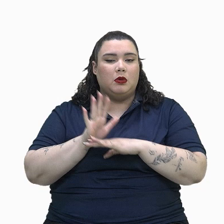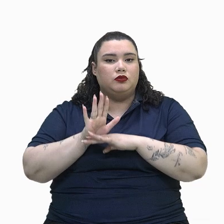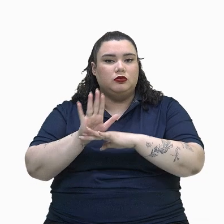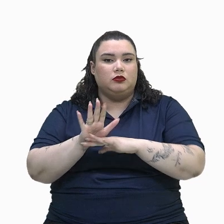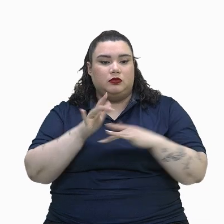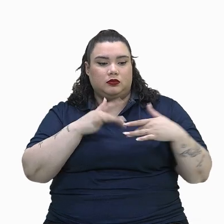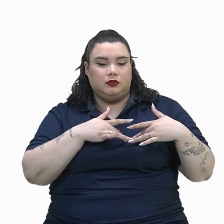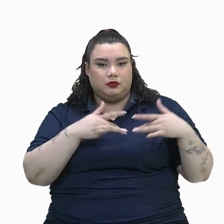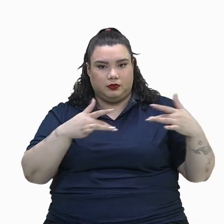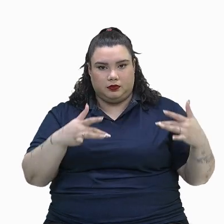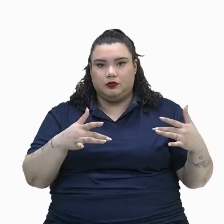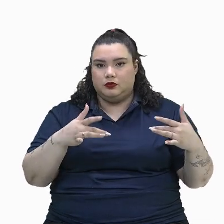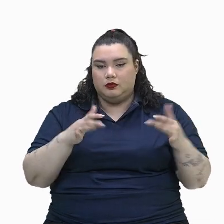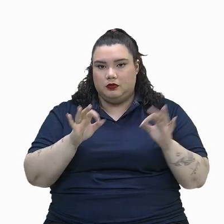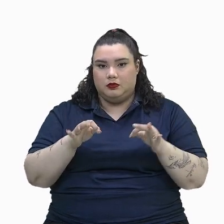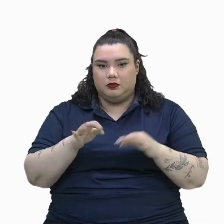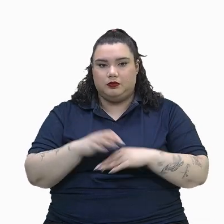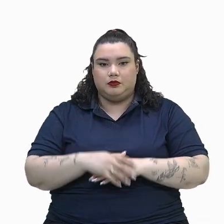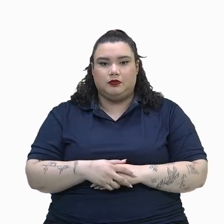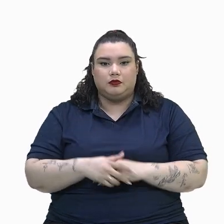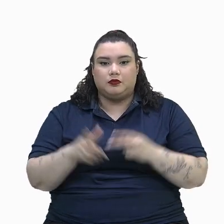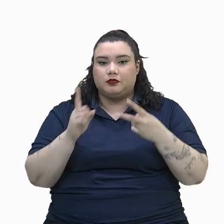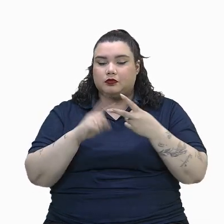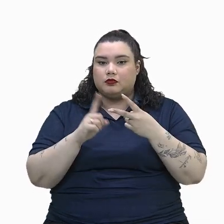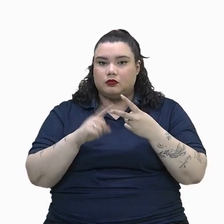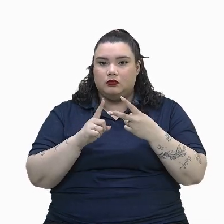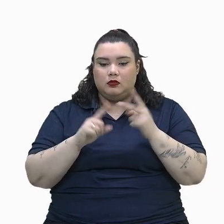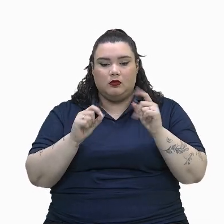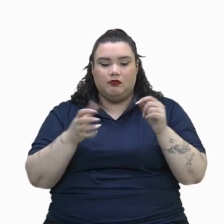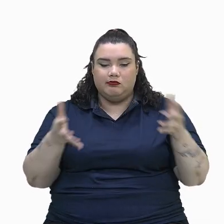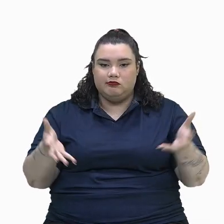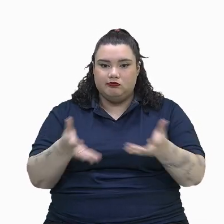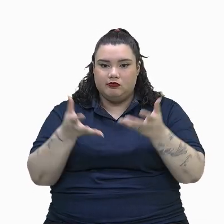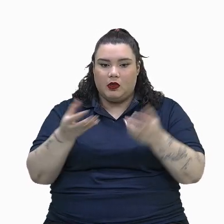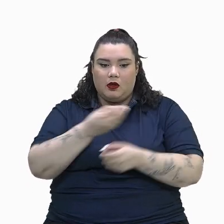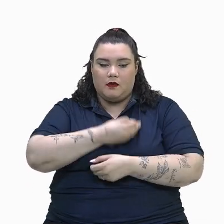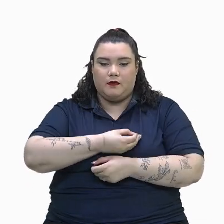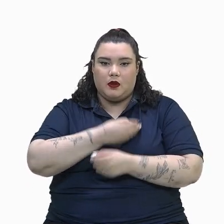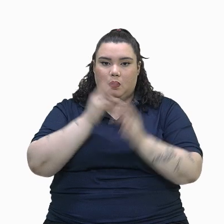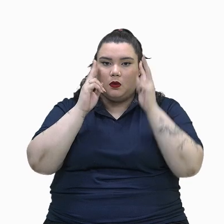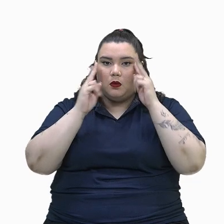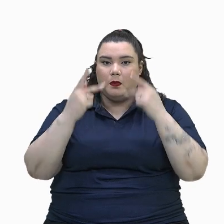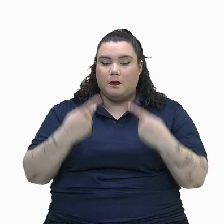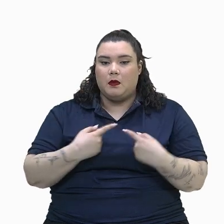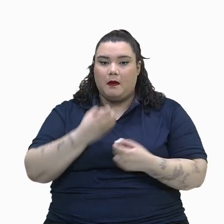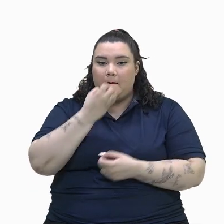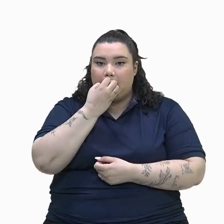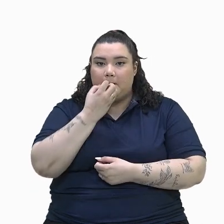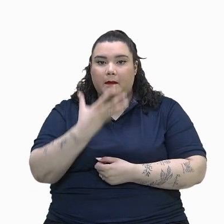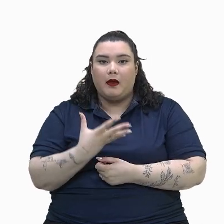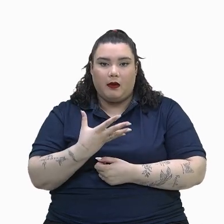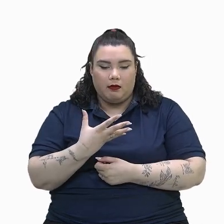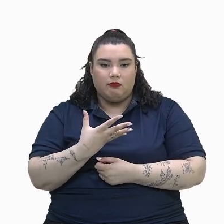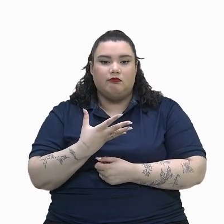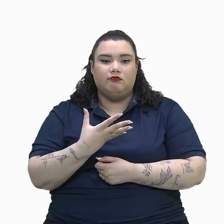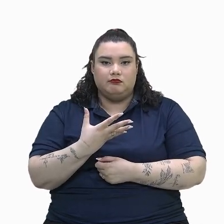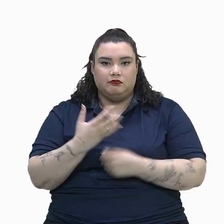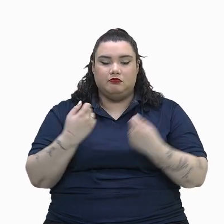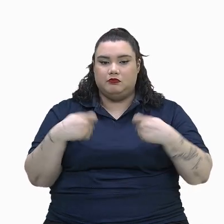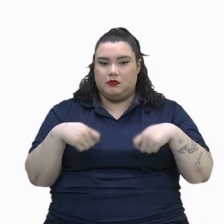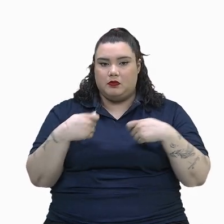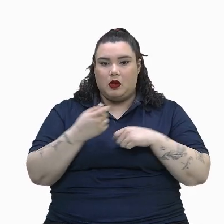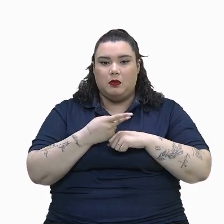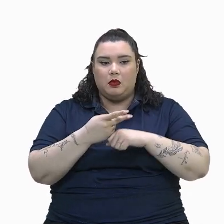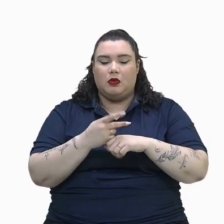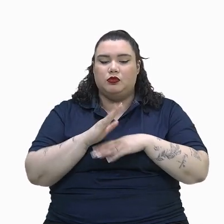essa fundamentação ética. Depois, a promoção da dignidade humana. As pessoas vão na busca